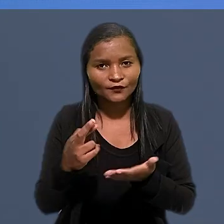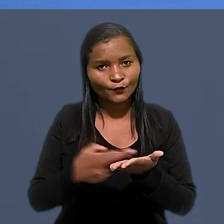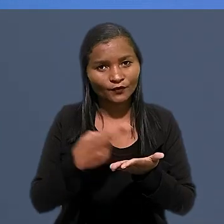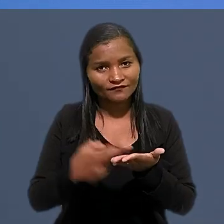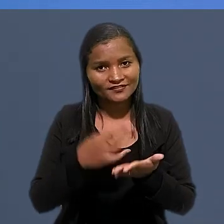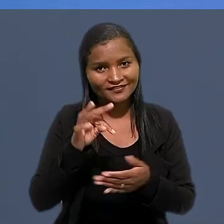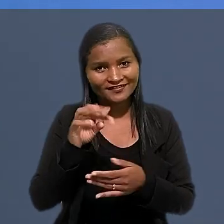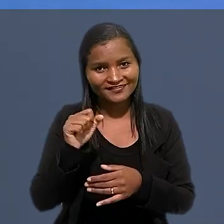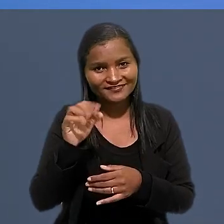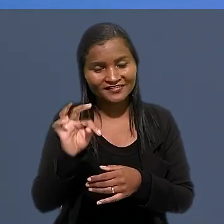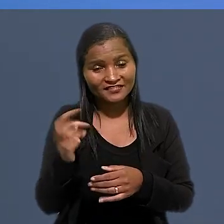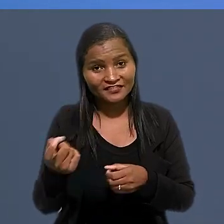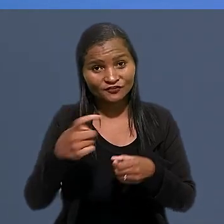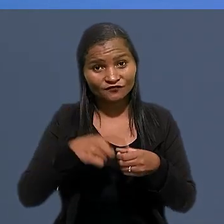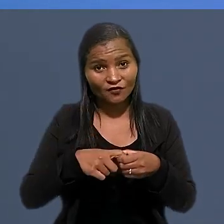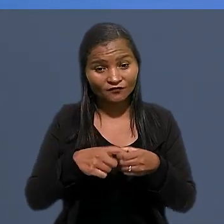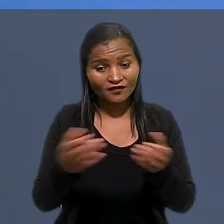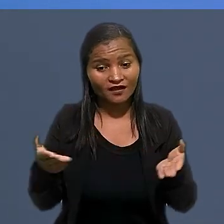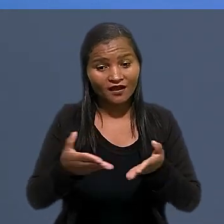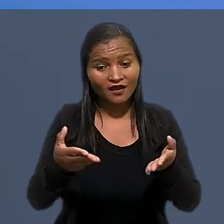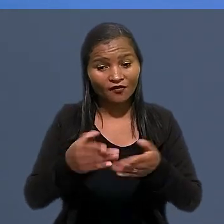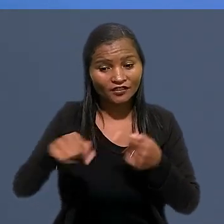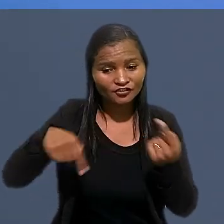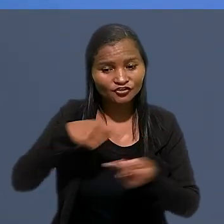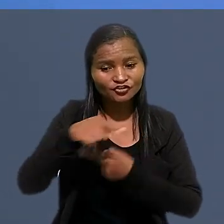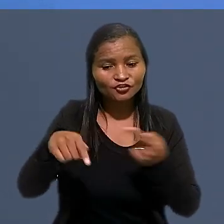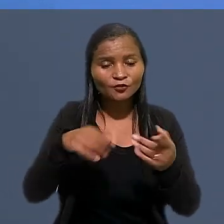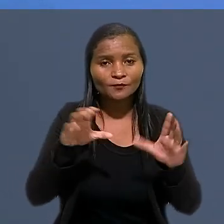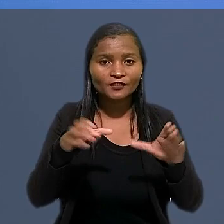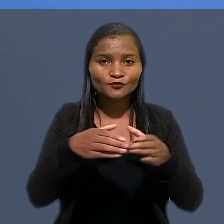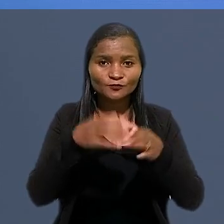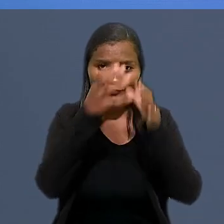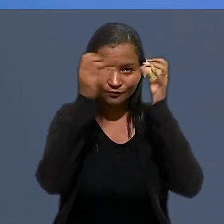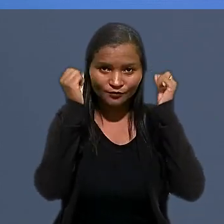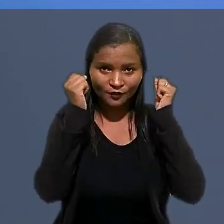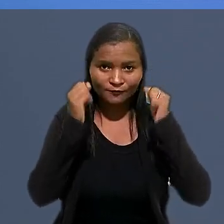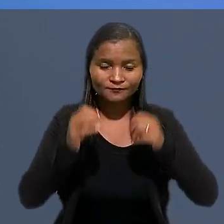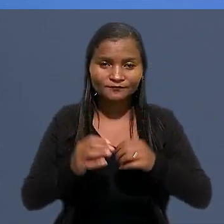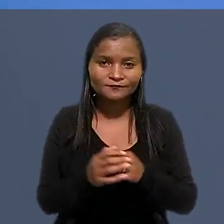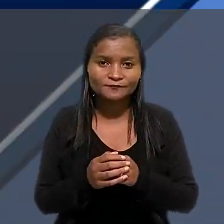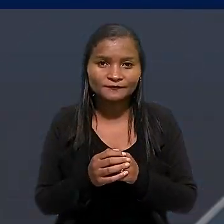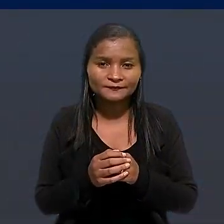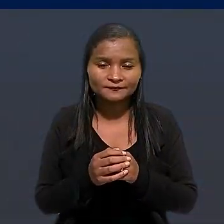O Revista TST está de volta e chegou a hora de fazer um giro pelas turmas do tribunal.